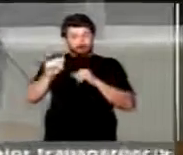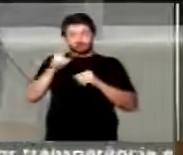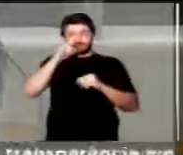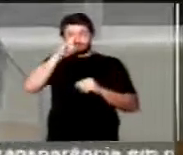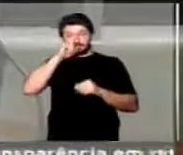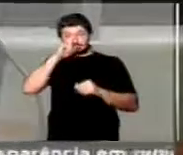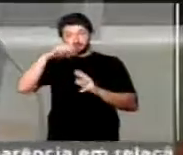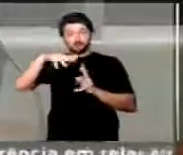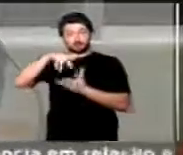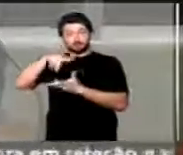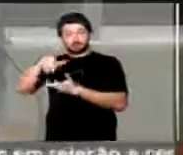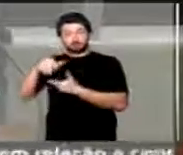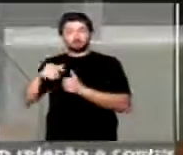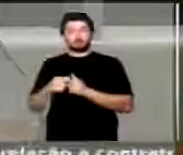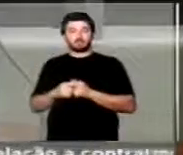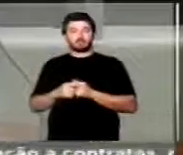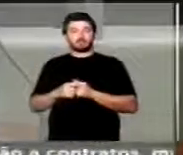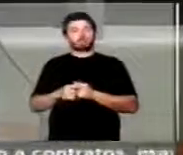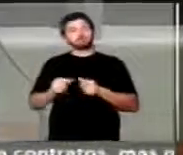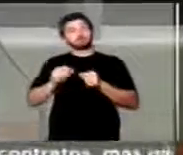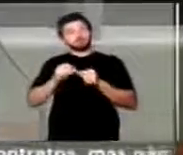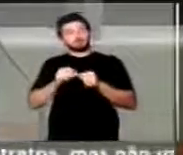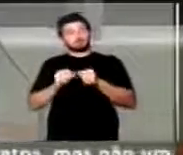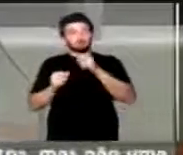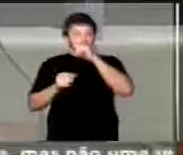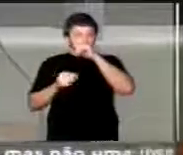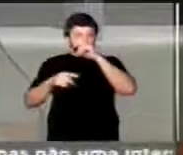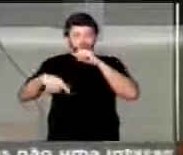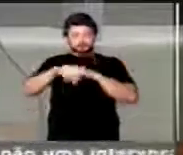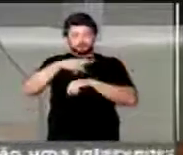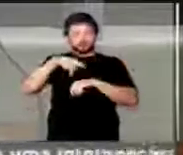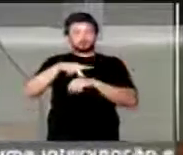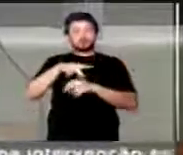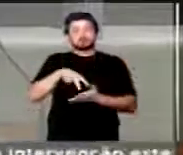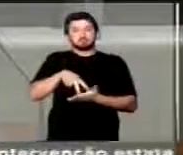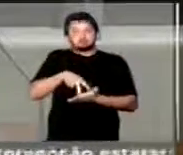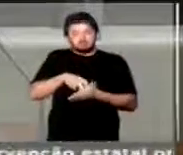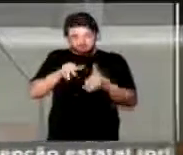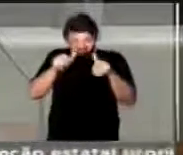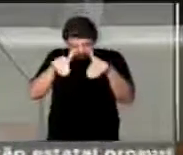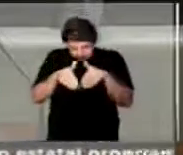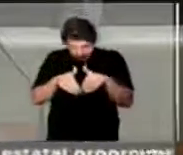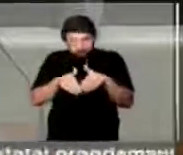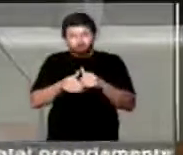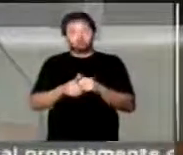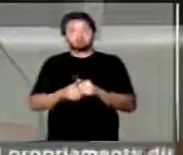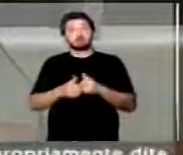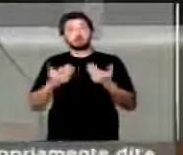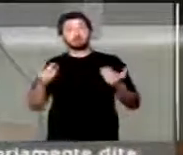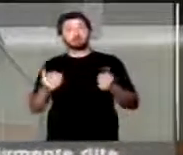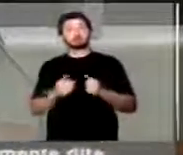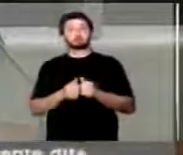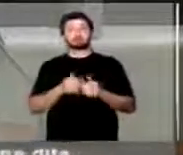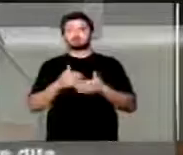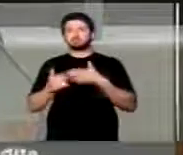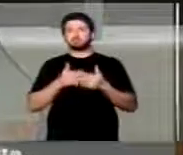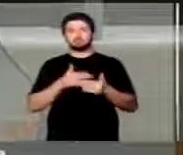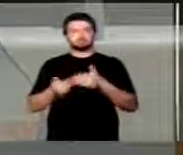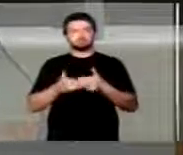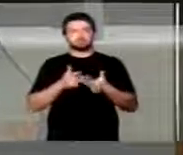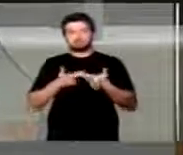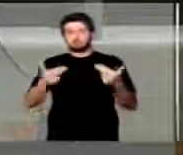risco internacional, é que se mantém o país de joelhos. Então, qualquer